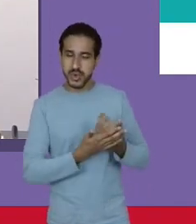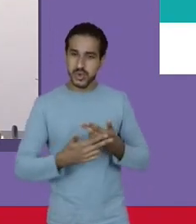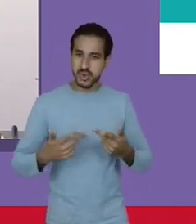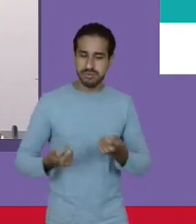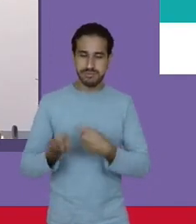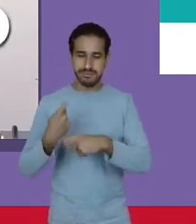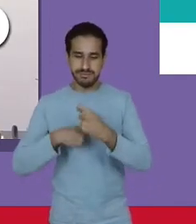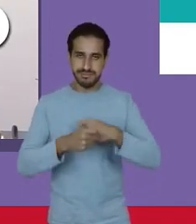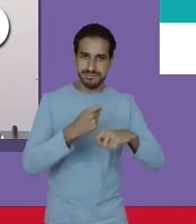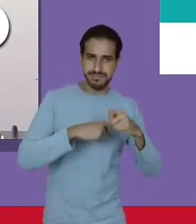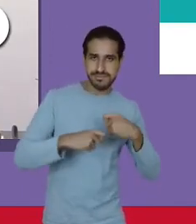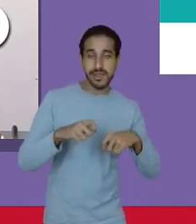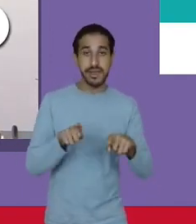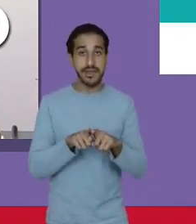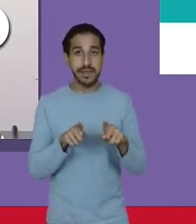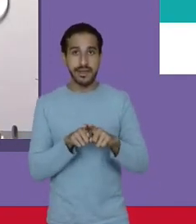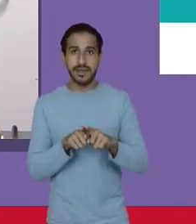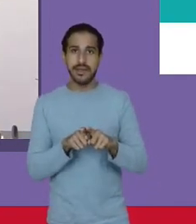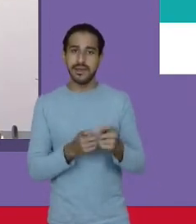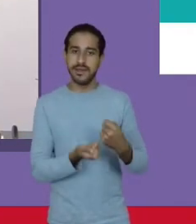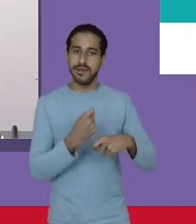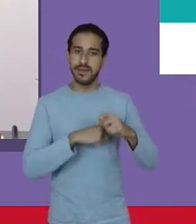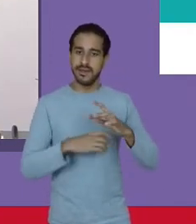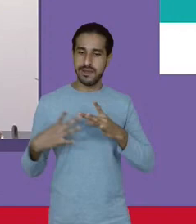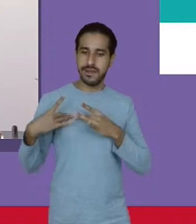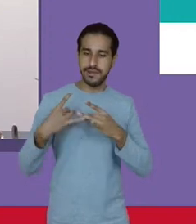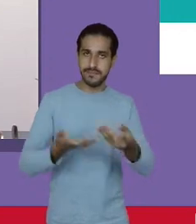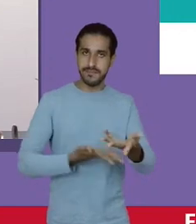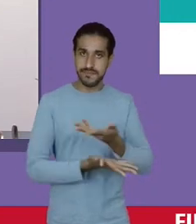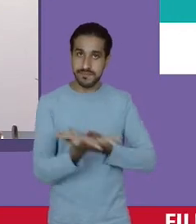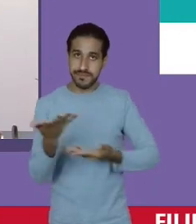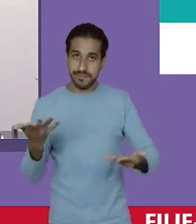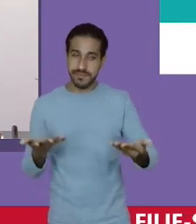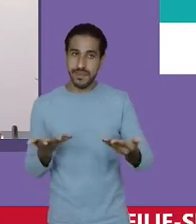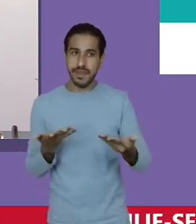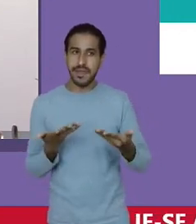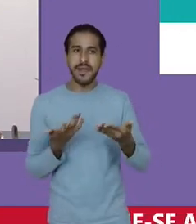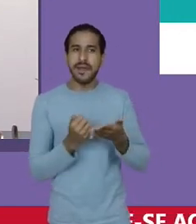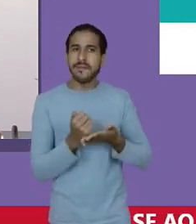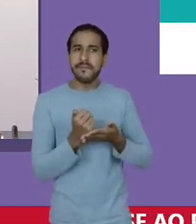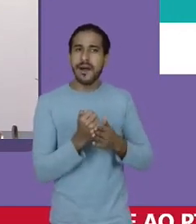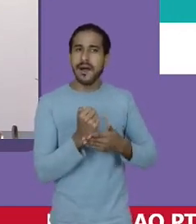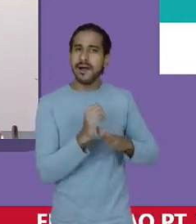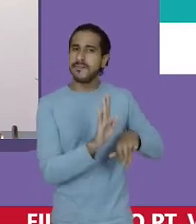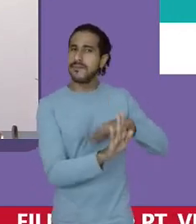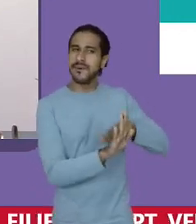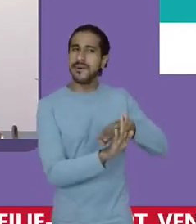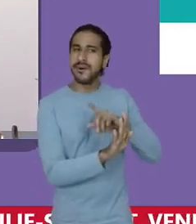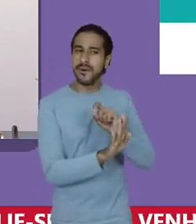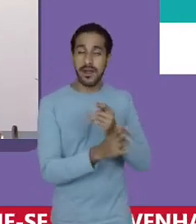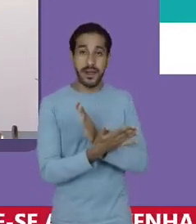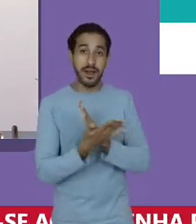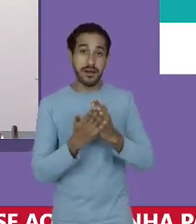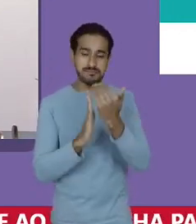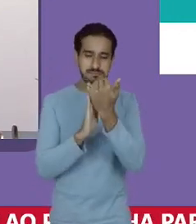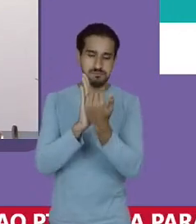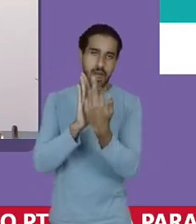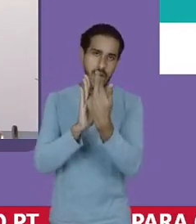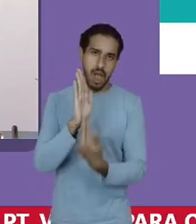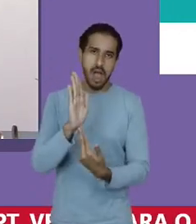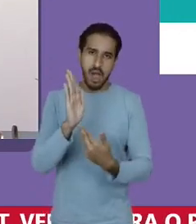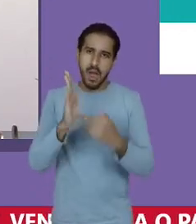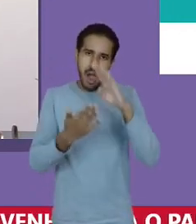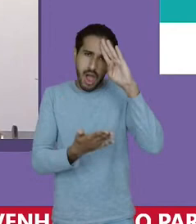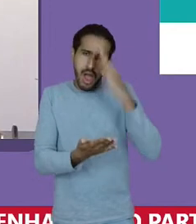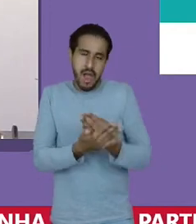da comercialização e das finanças solidárias, que tem por base alguns princípios que eu considero que